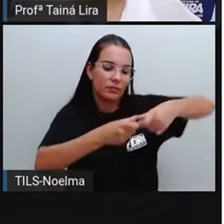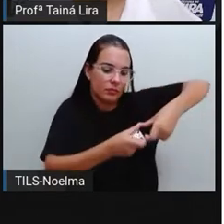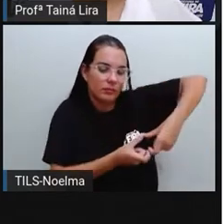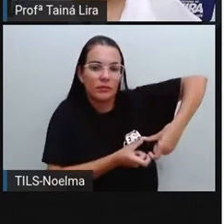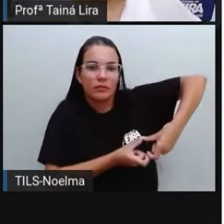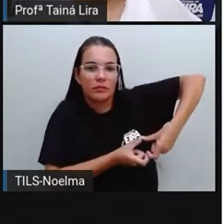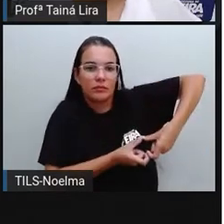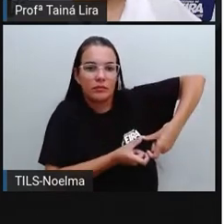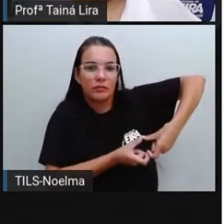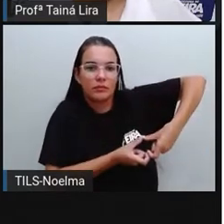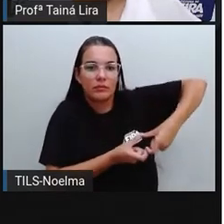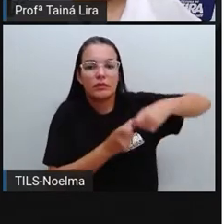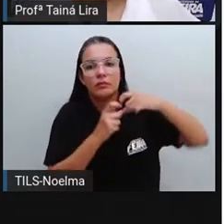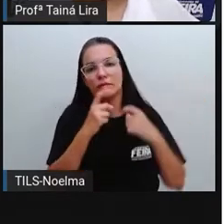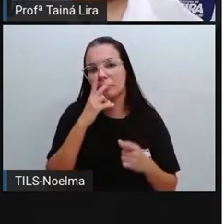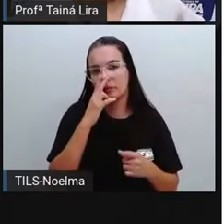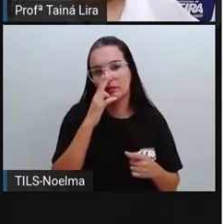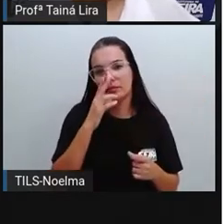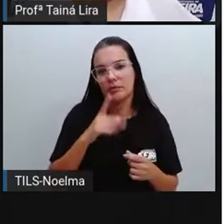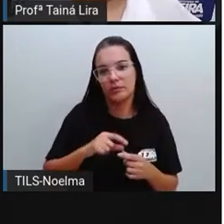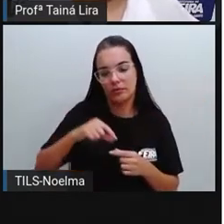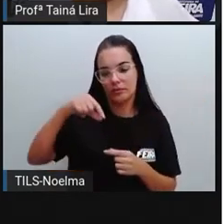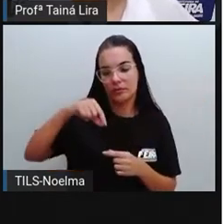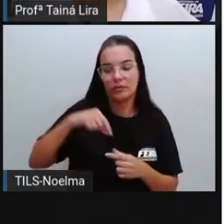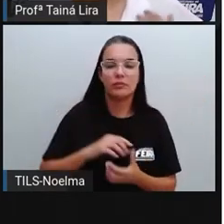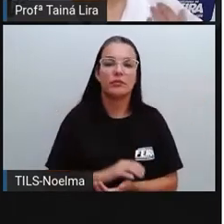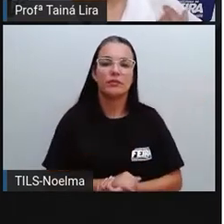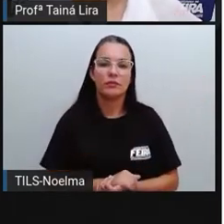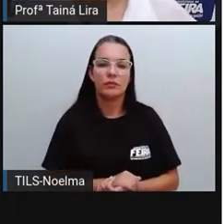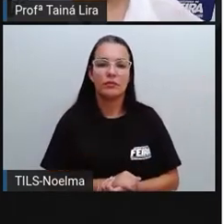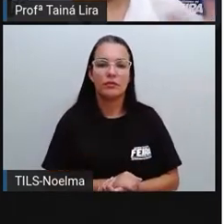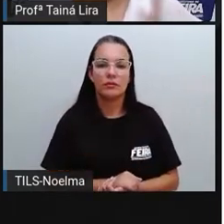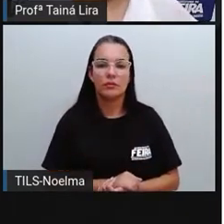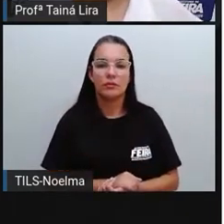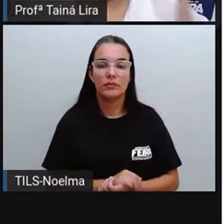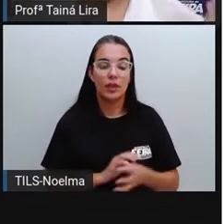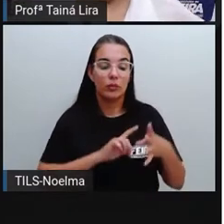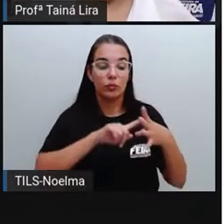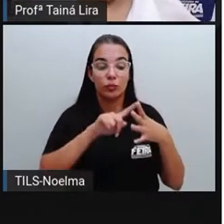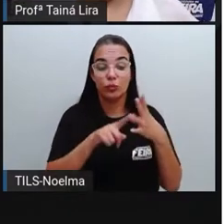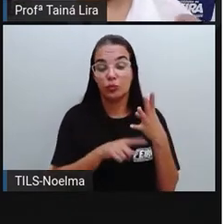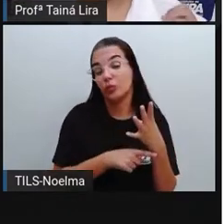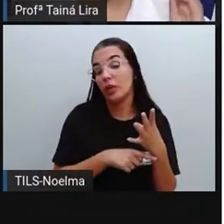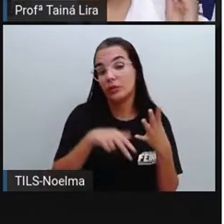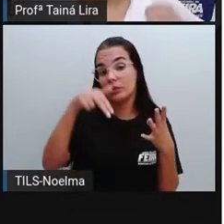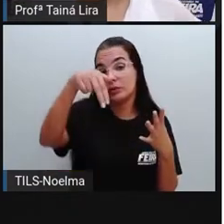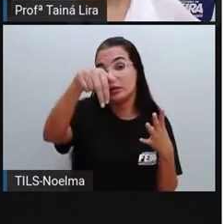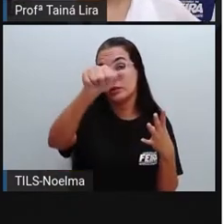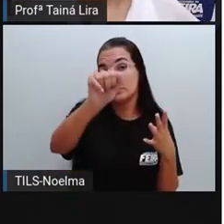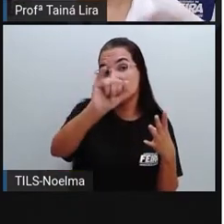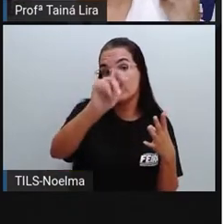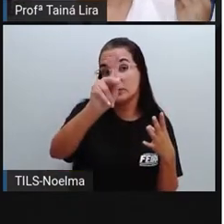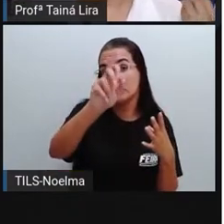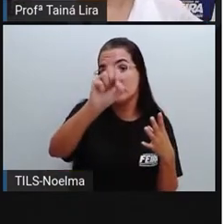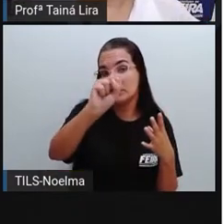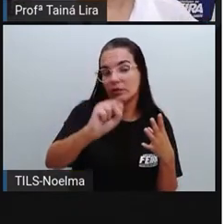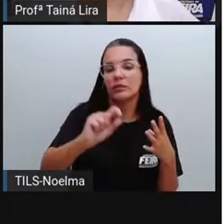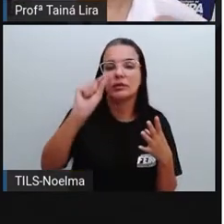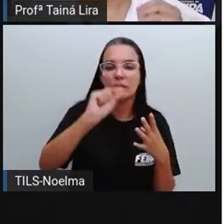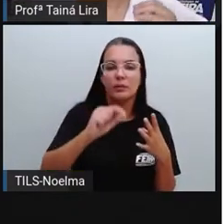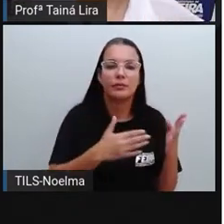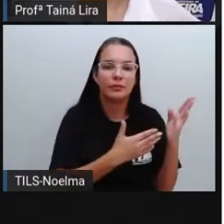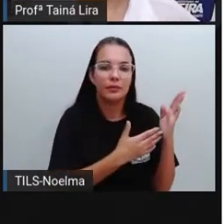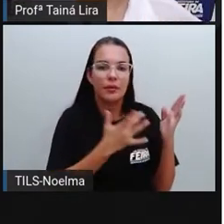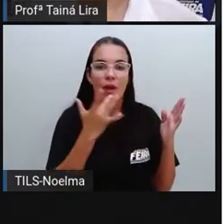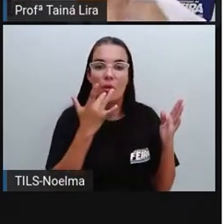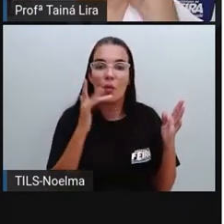coração de cabeça para baixo, né? Com essa pontinha, tá bom? Então, são quatro naipes aí no baralho. O naipe de